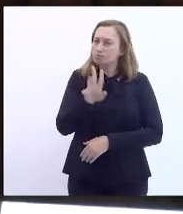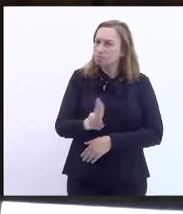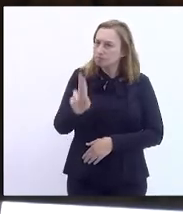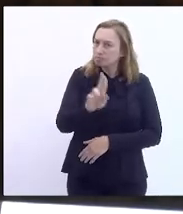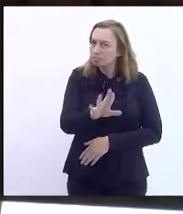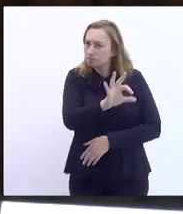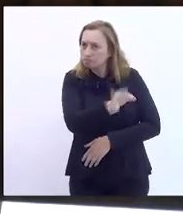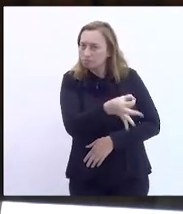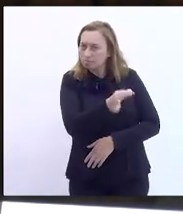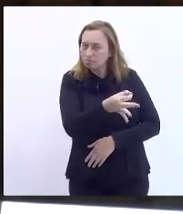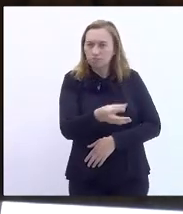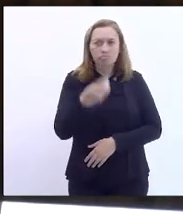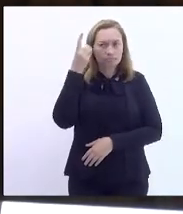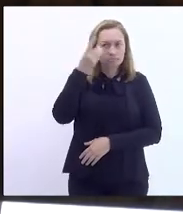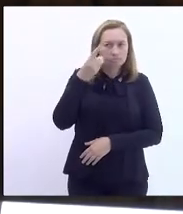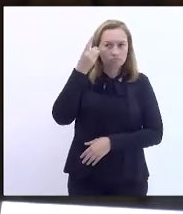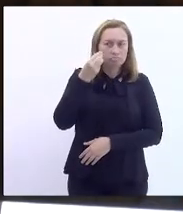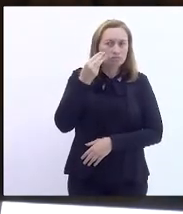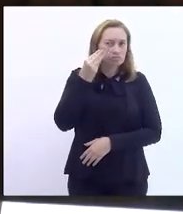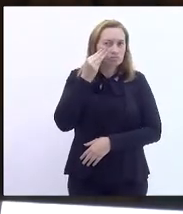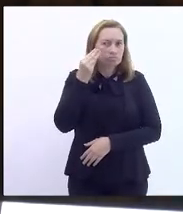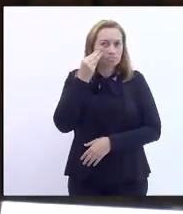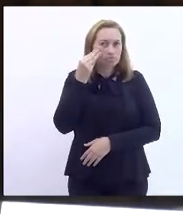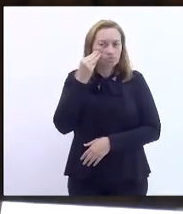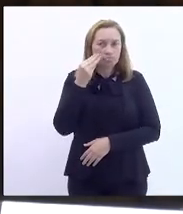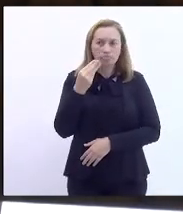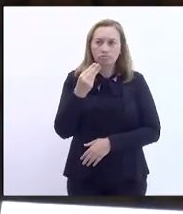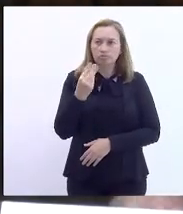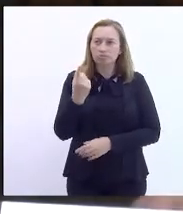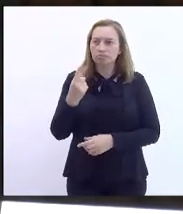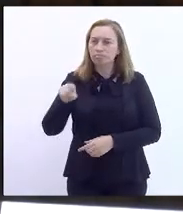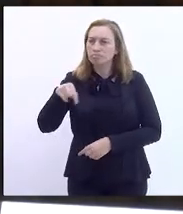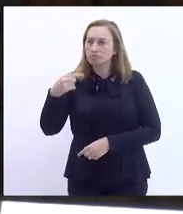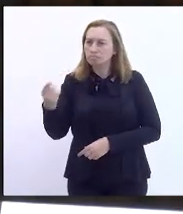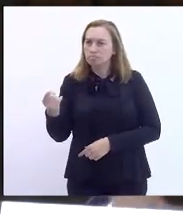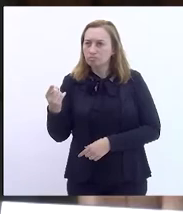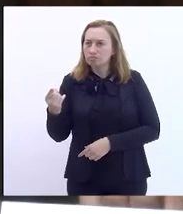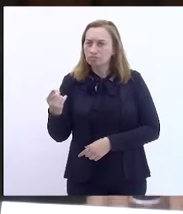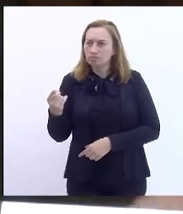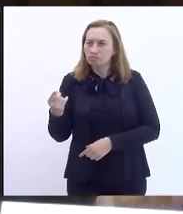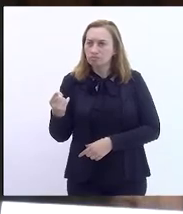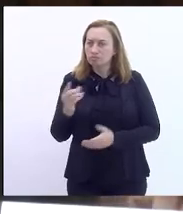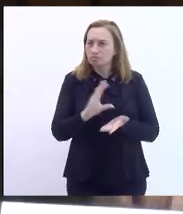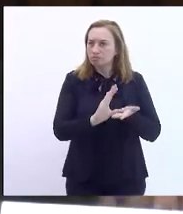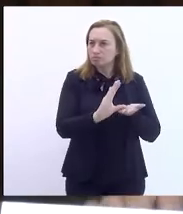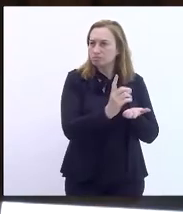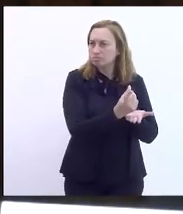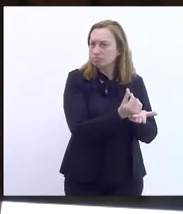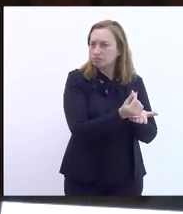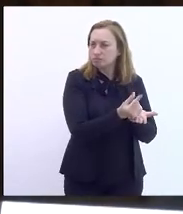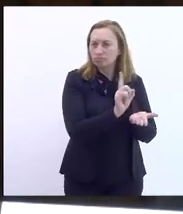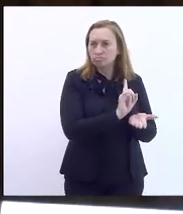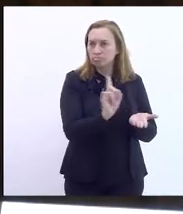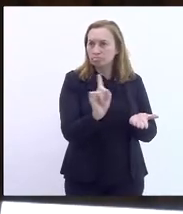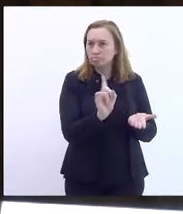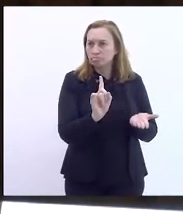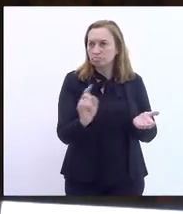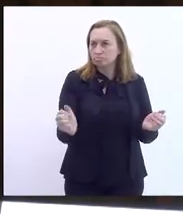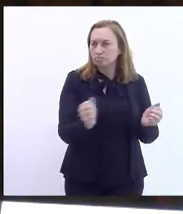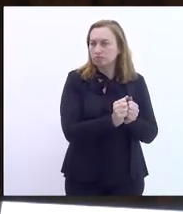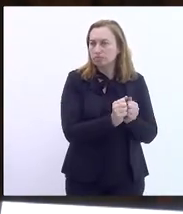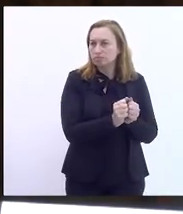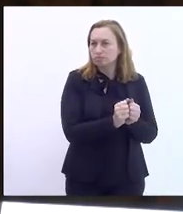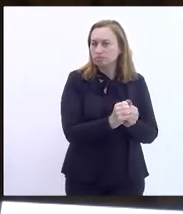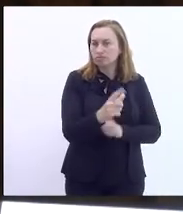inclusive Deputado da Mônica Francisco uma outra fonte de custeio para não juntar